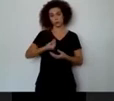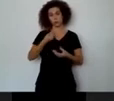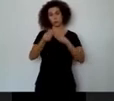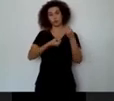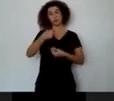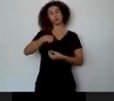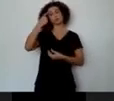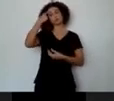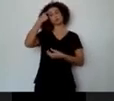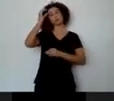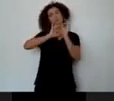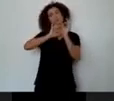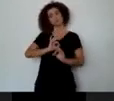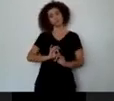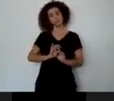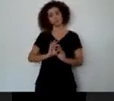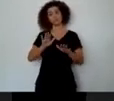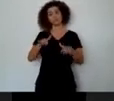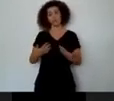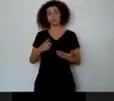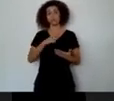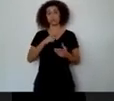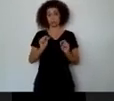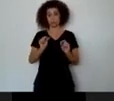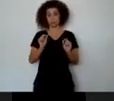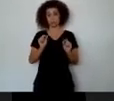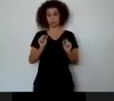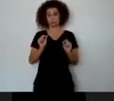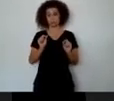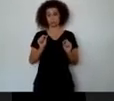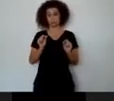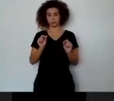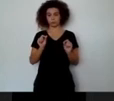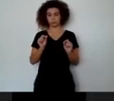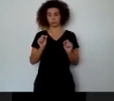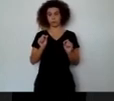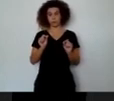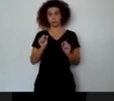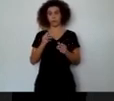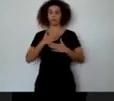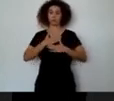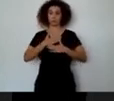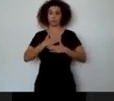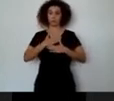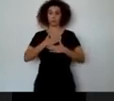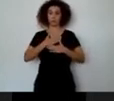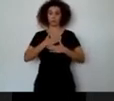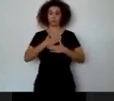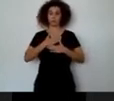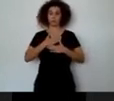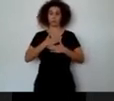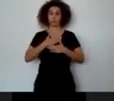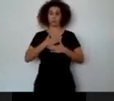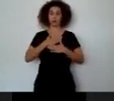pensado. Então, ele é dividido entre os dois últimos períodos, no meu caso, esse primeiro semestre